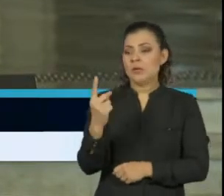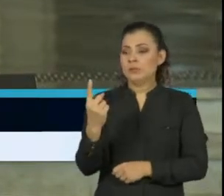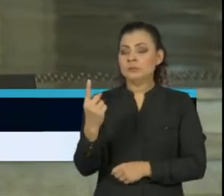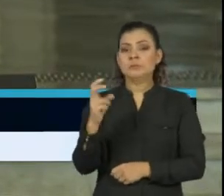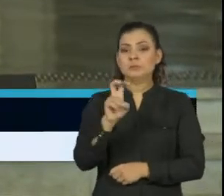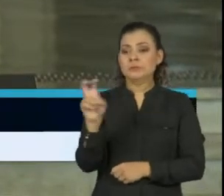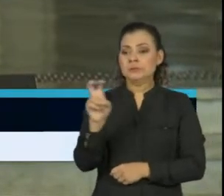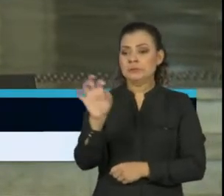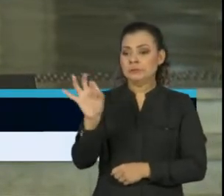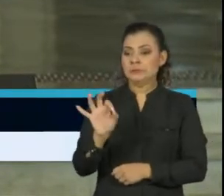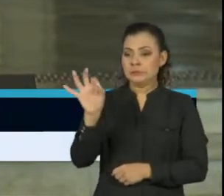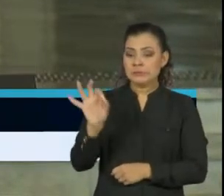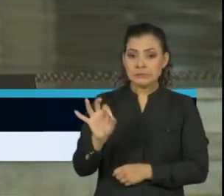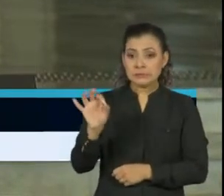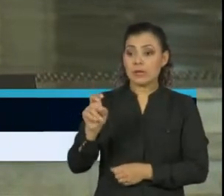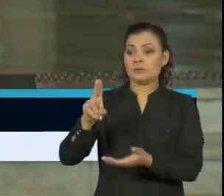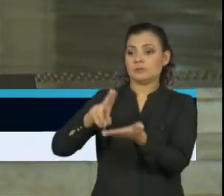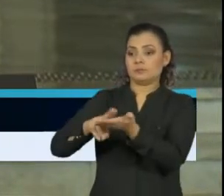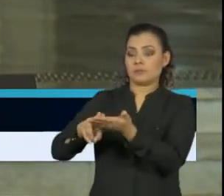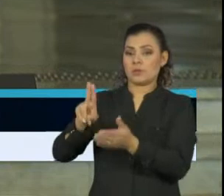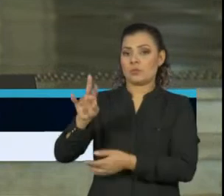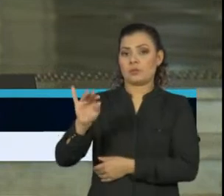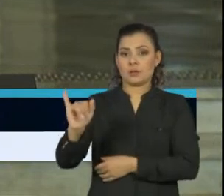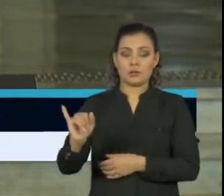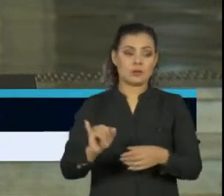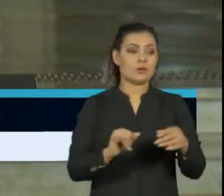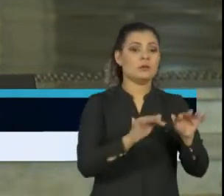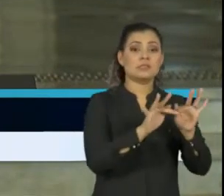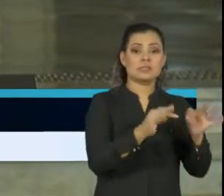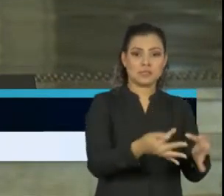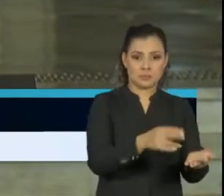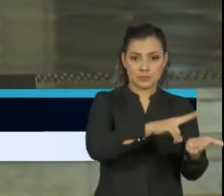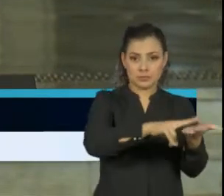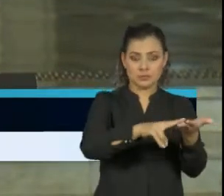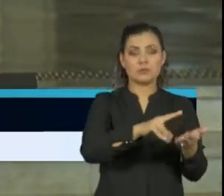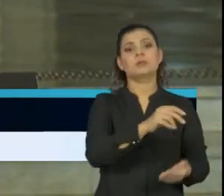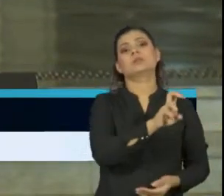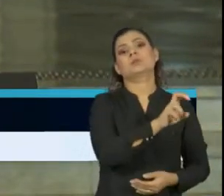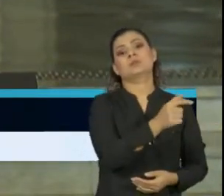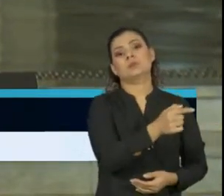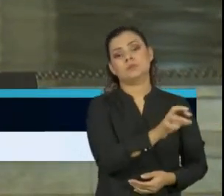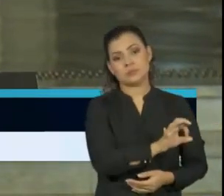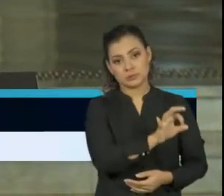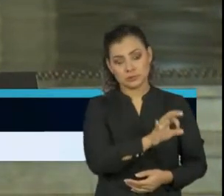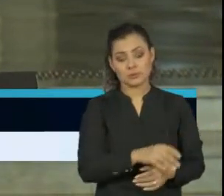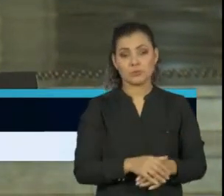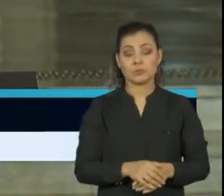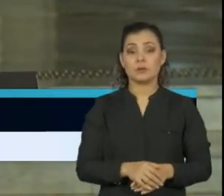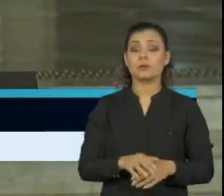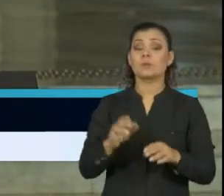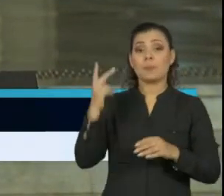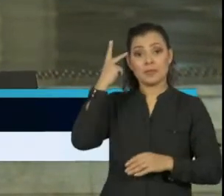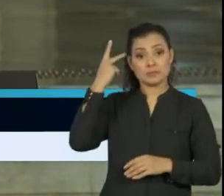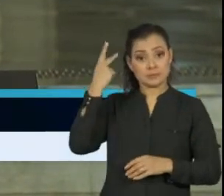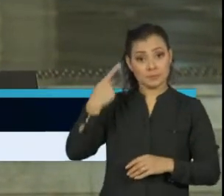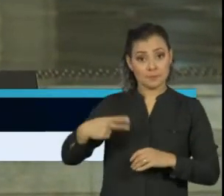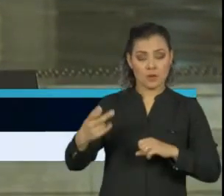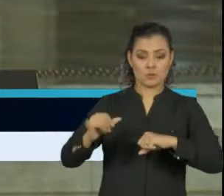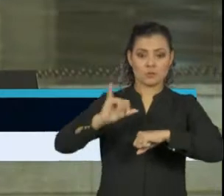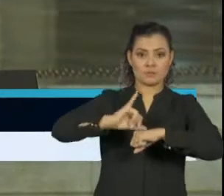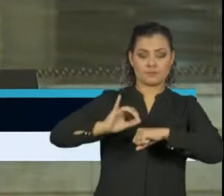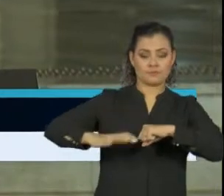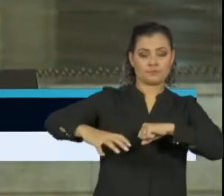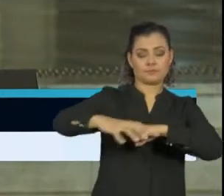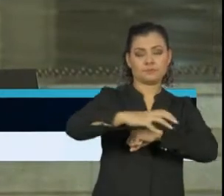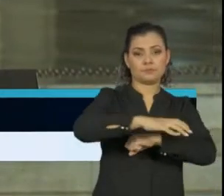55% e enfermaria 37%. Para a Grande São Paulo, a UTI é semelhante